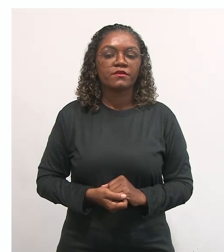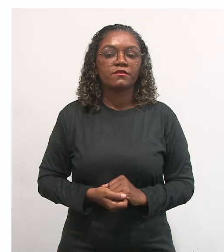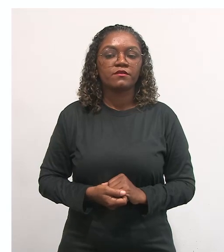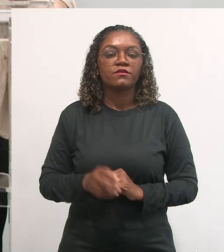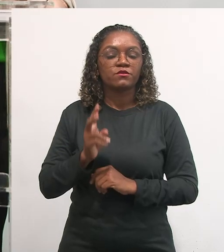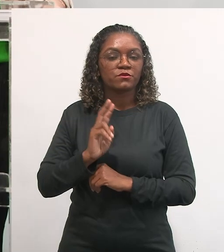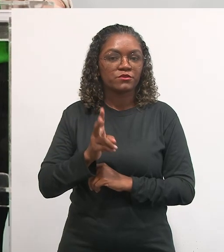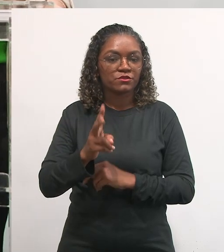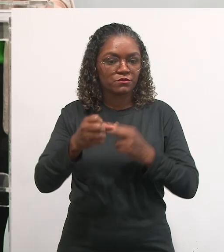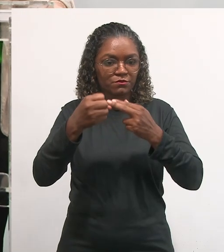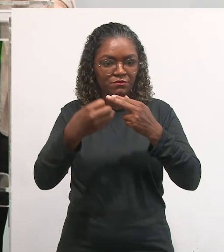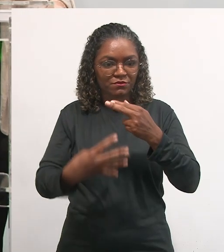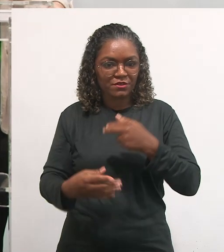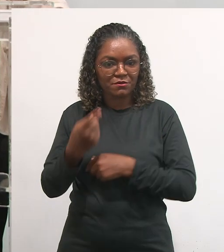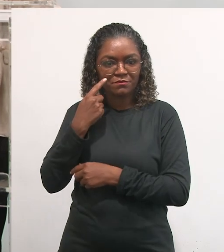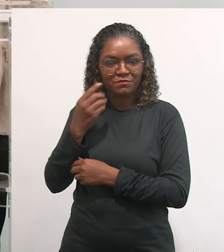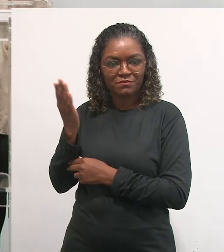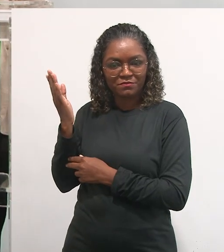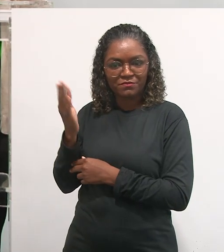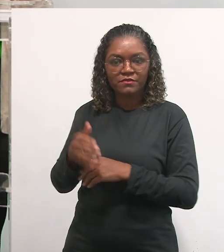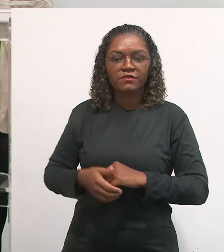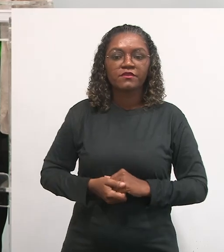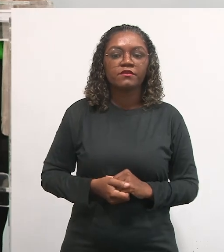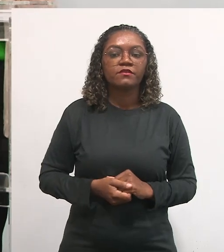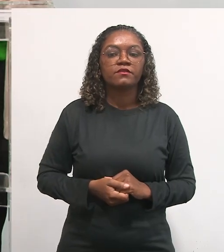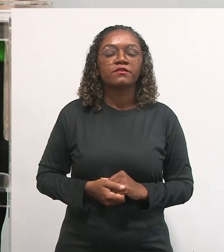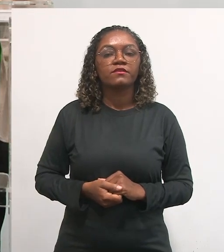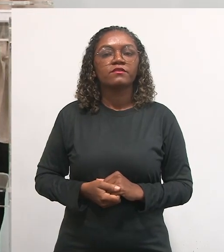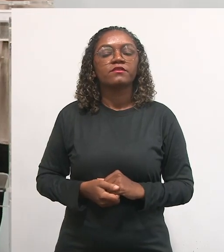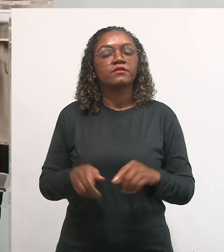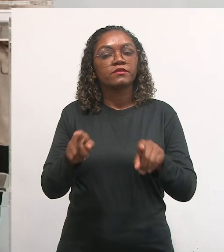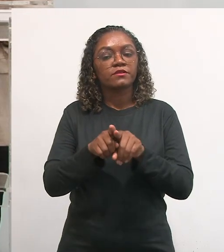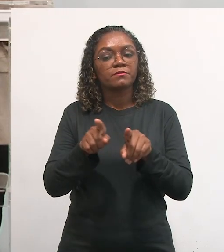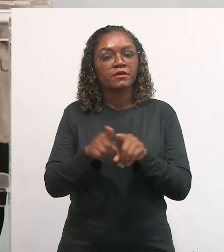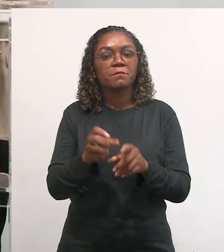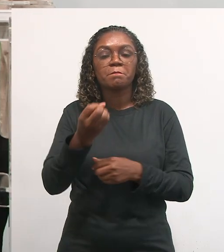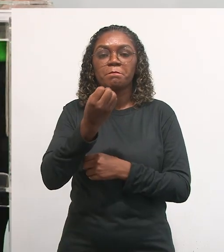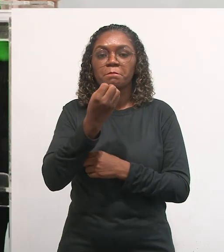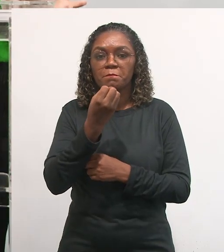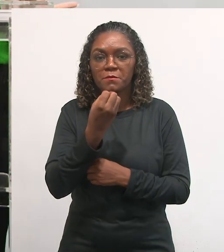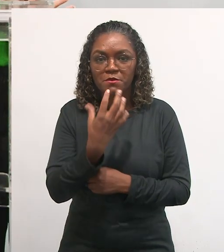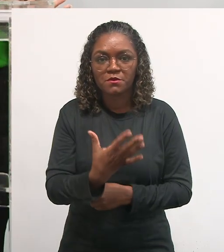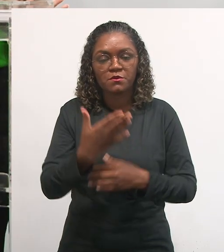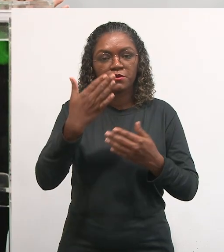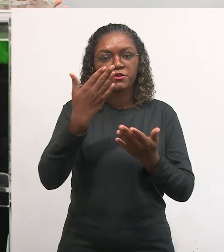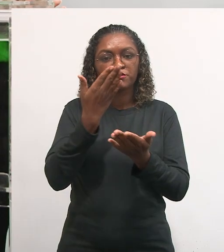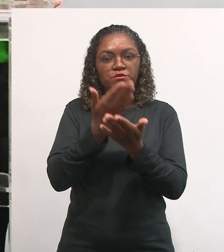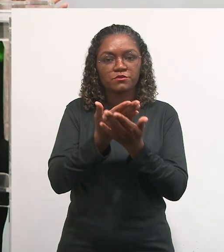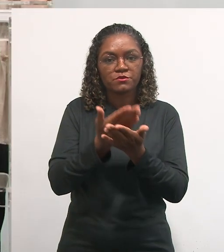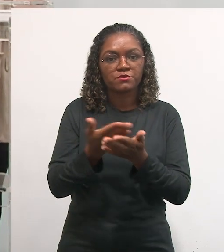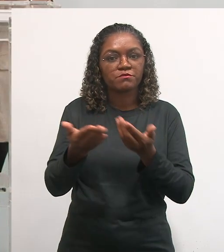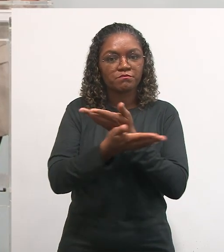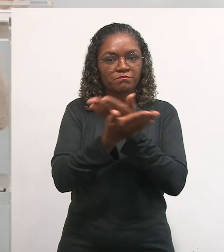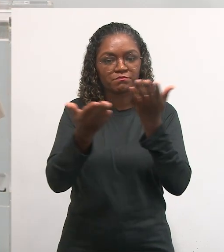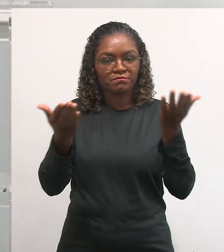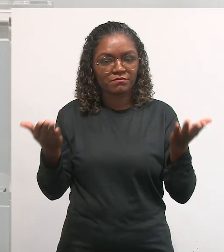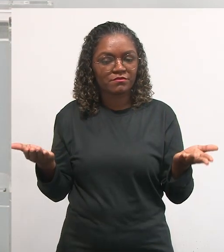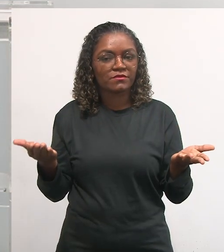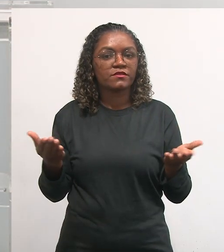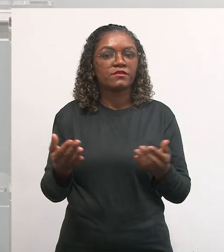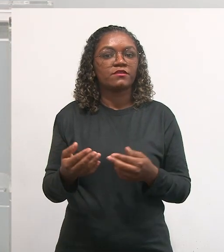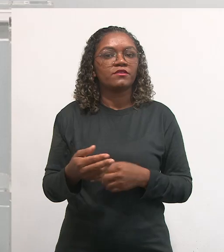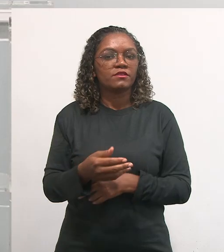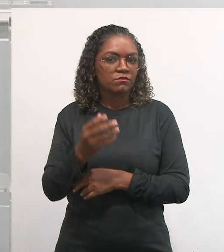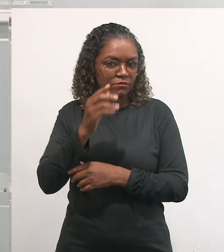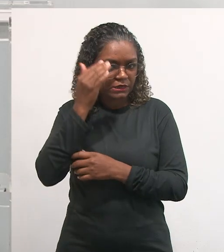certo continuando com as nossas referências e eu quero te desejar bons estudos Eu espero que você